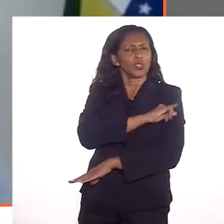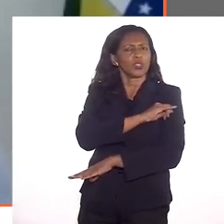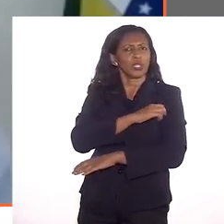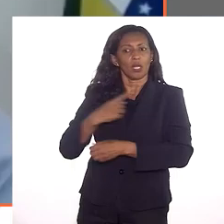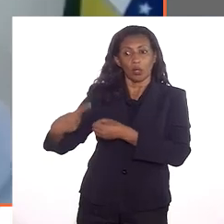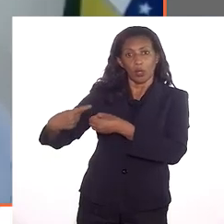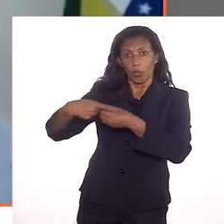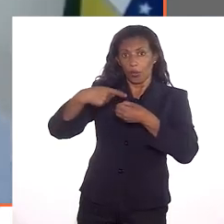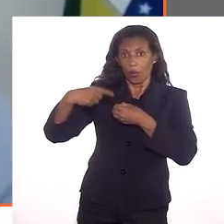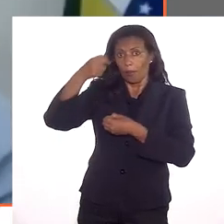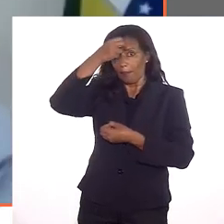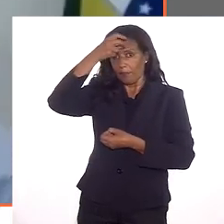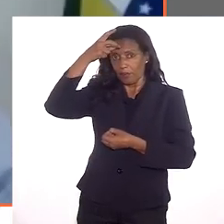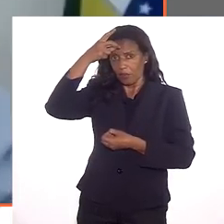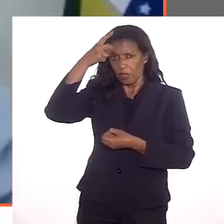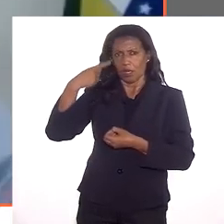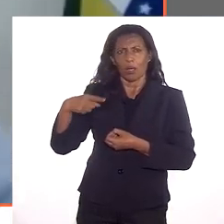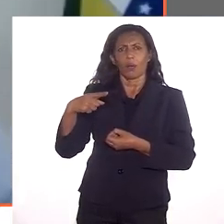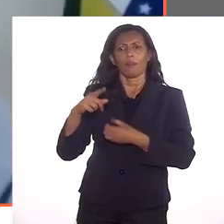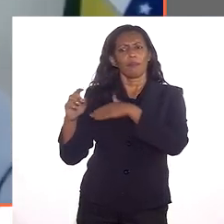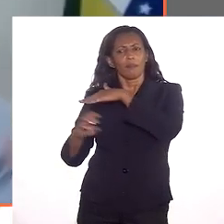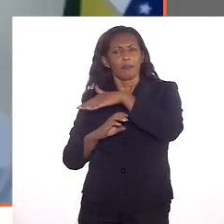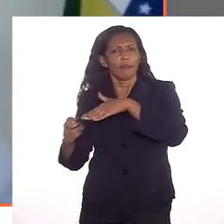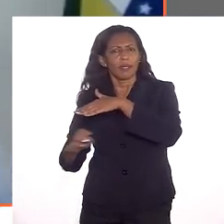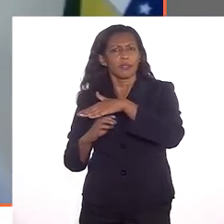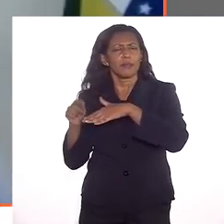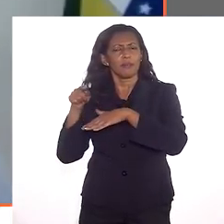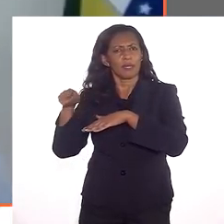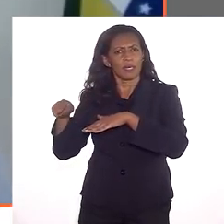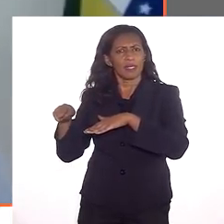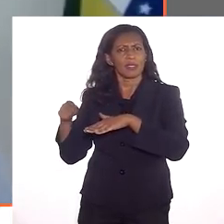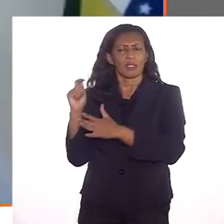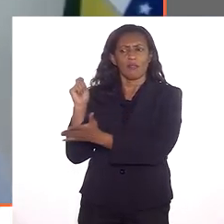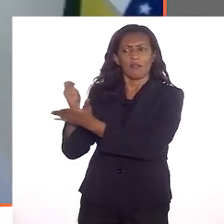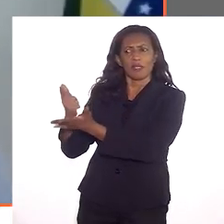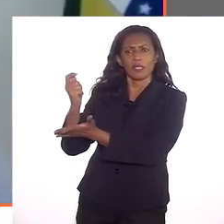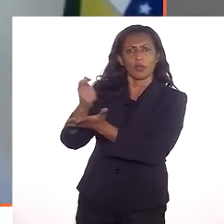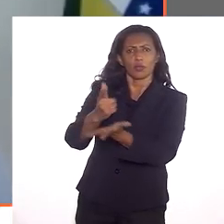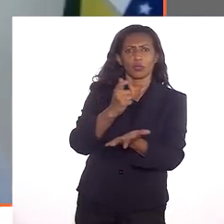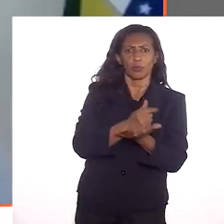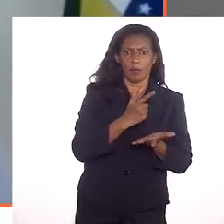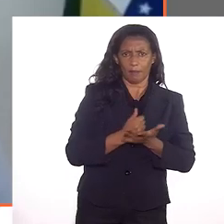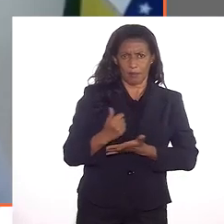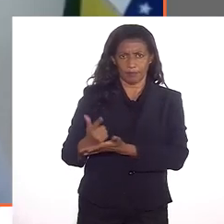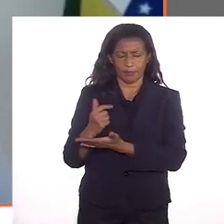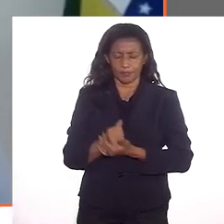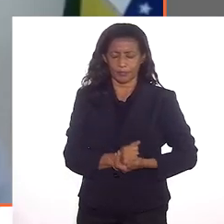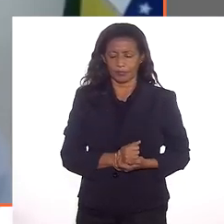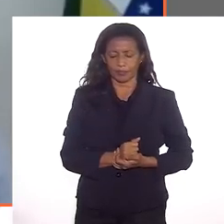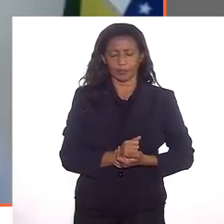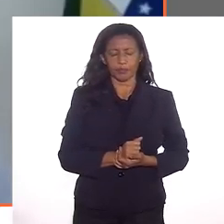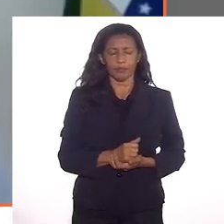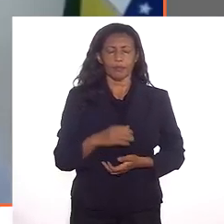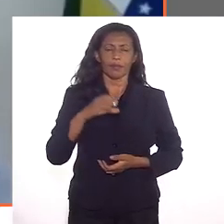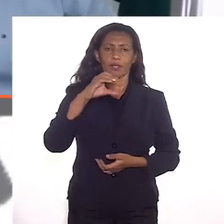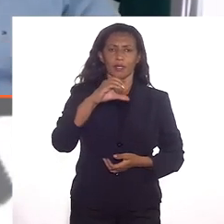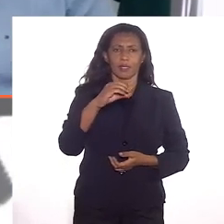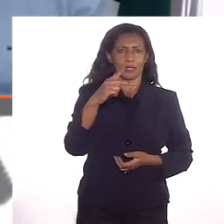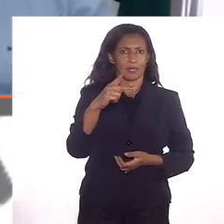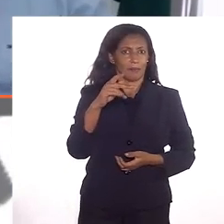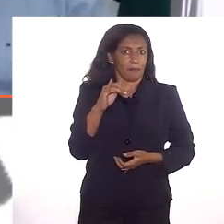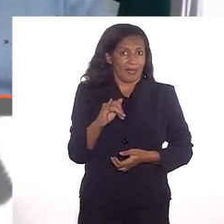municípios por parte das petroleiras que devem fazer o pagamento desses royalties. Muito bem,